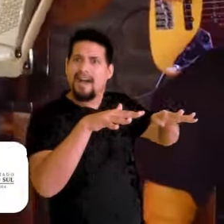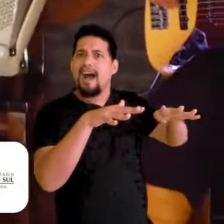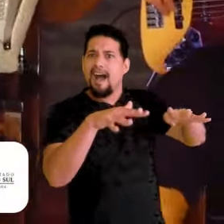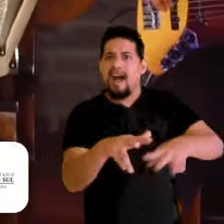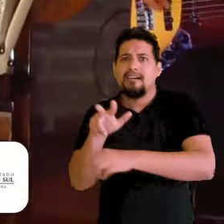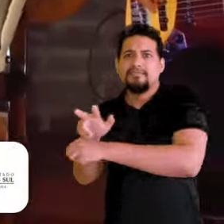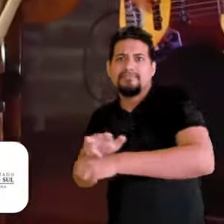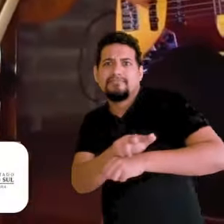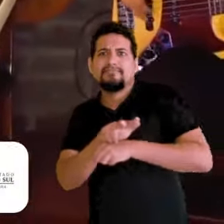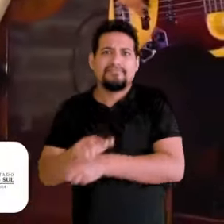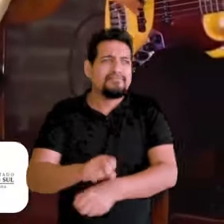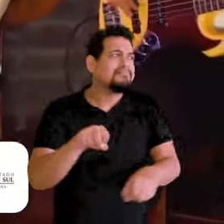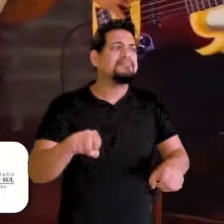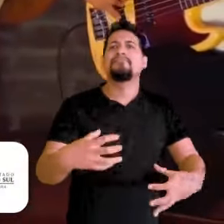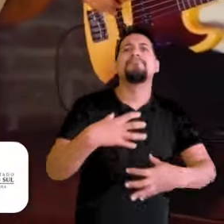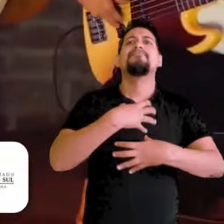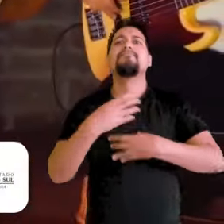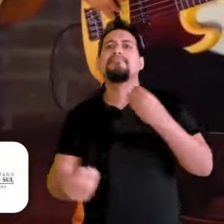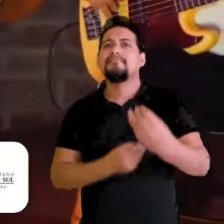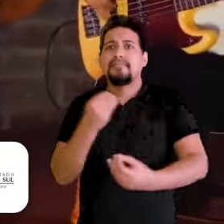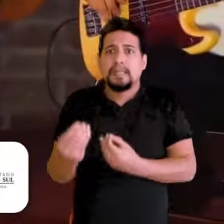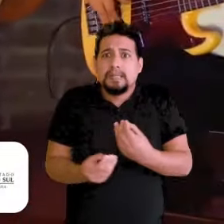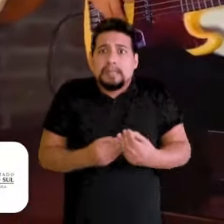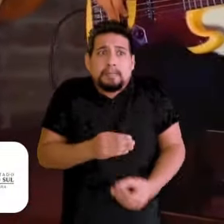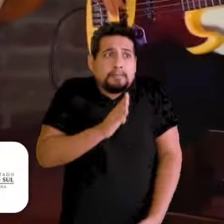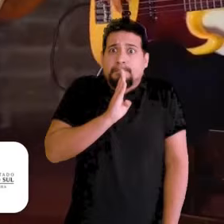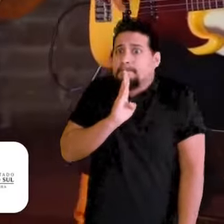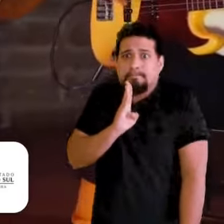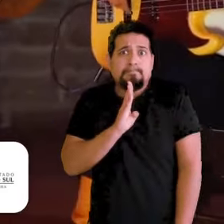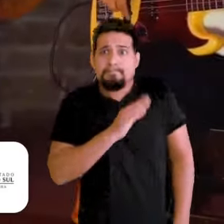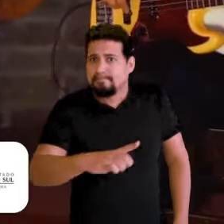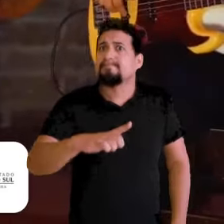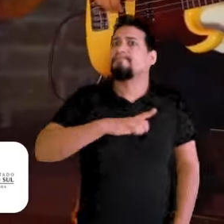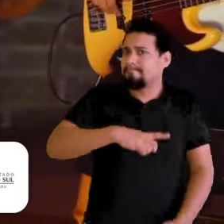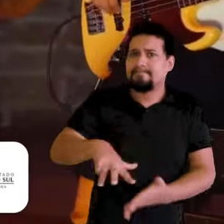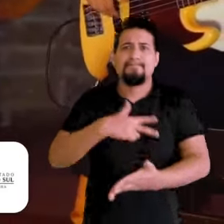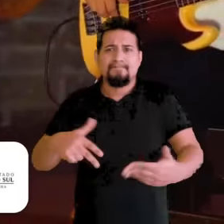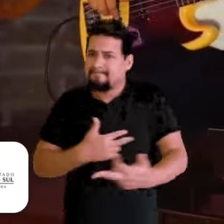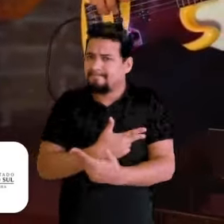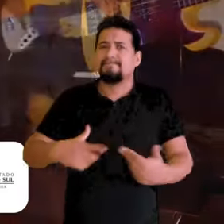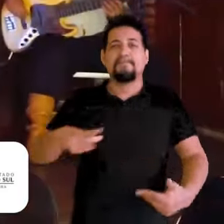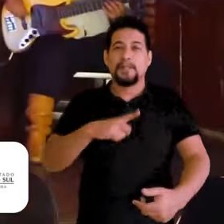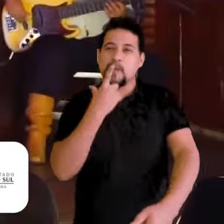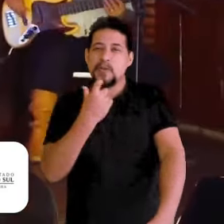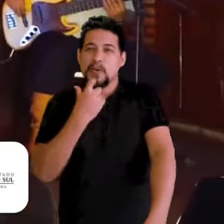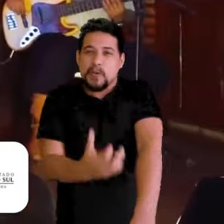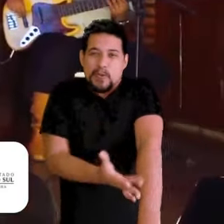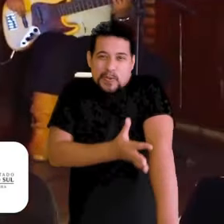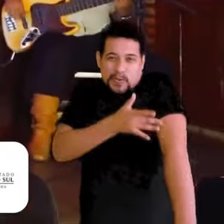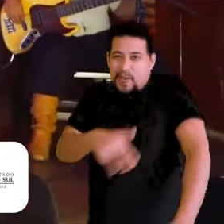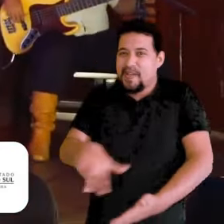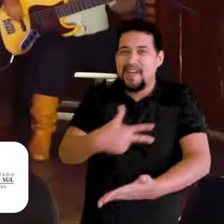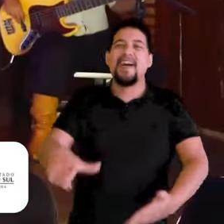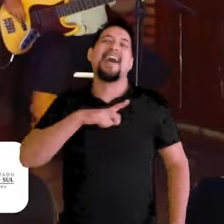Saiu cuidando da cabeça e o jeito que cruza a orelha tem fama de caborteiro. Eu tenho sangue